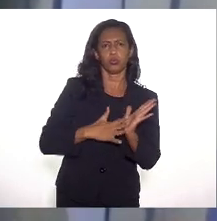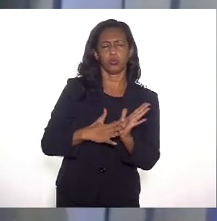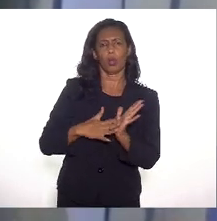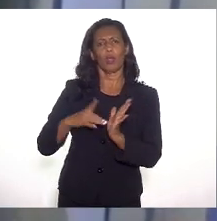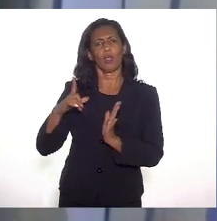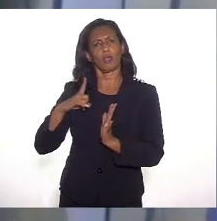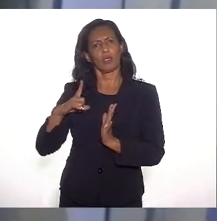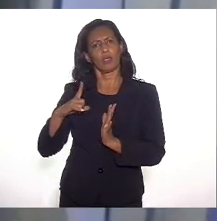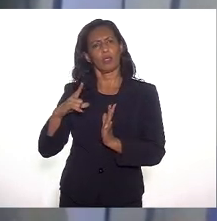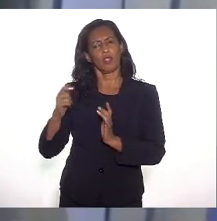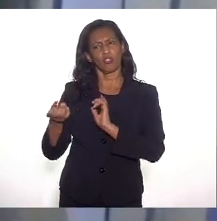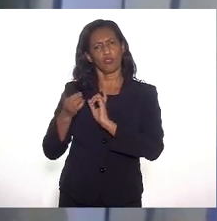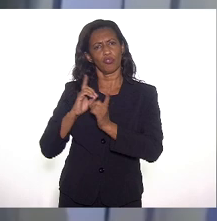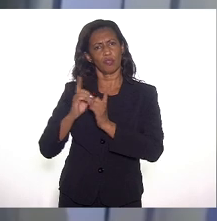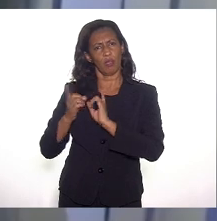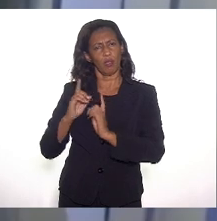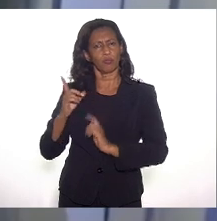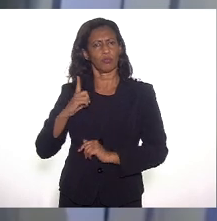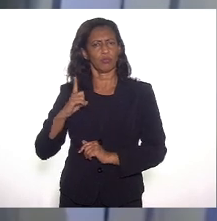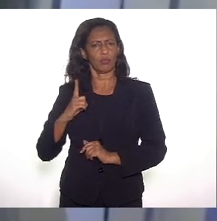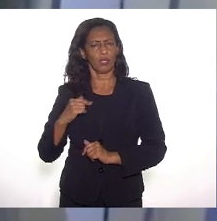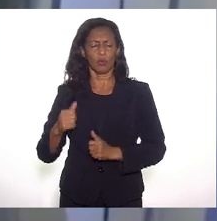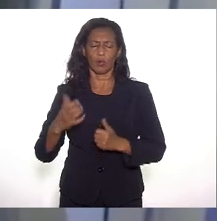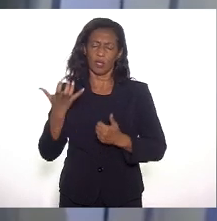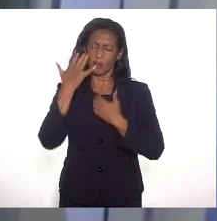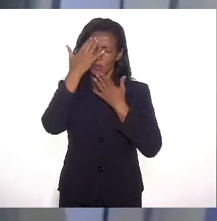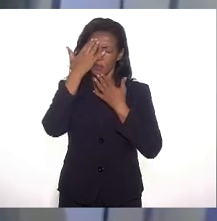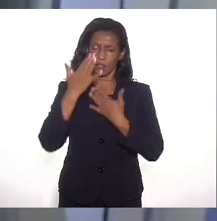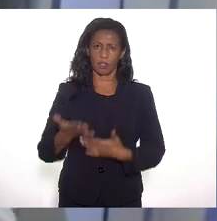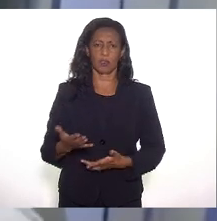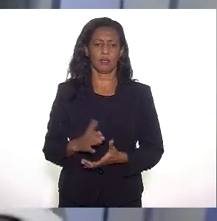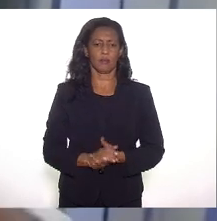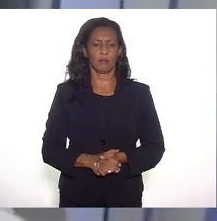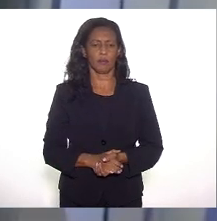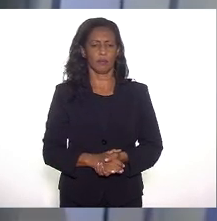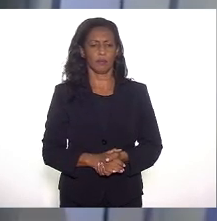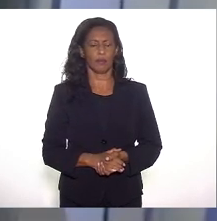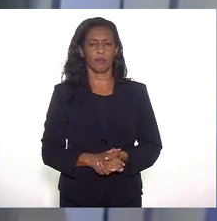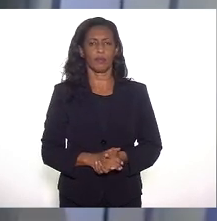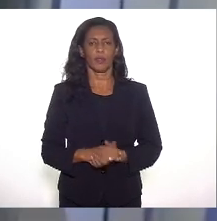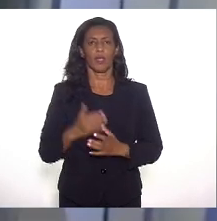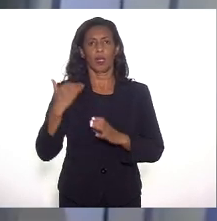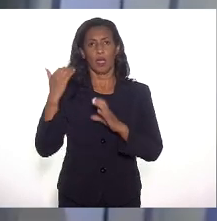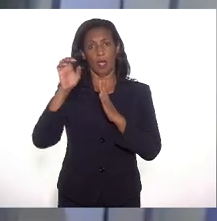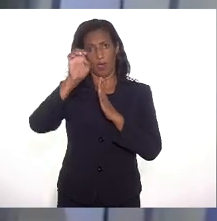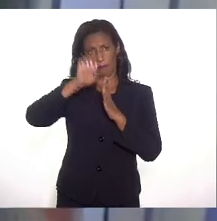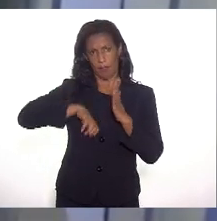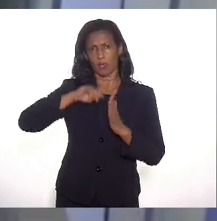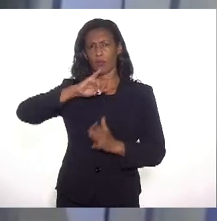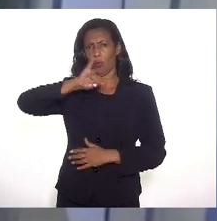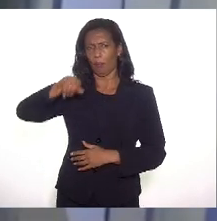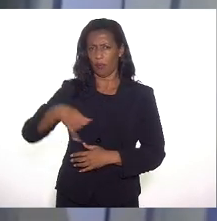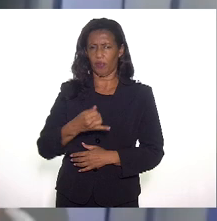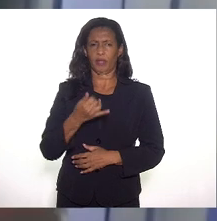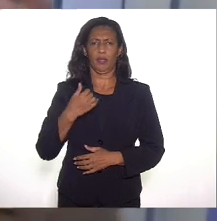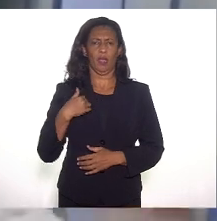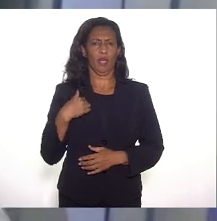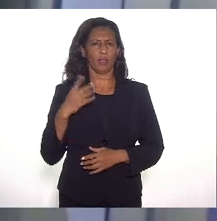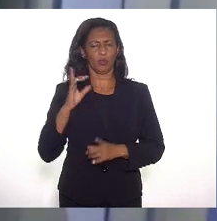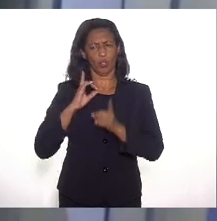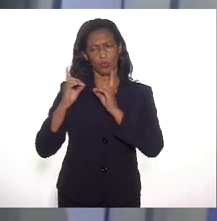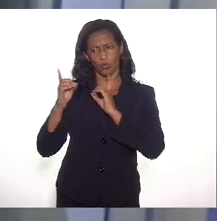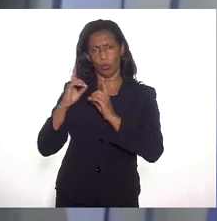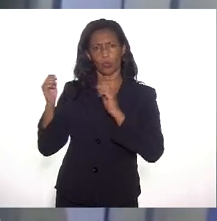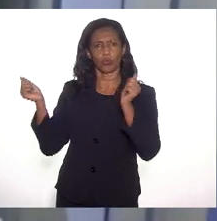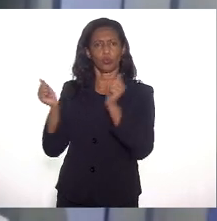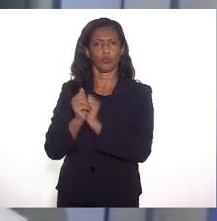escola brasileira e fluminense. Então, faço aqui esse agradecimento. O projeto recebeu emendas que foram aproveitadas. Eu mesmo cuidei, dialogando diretamente com